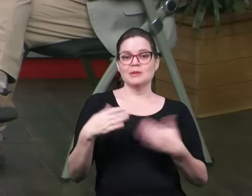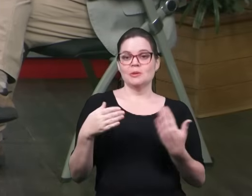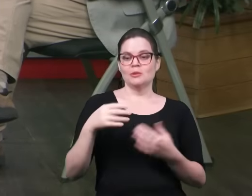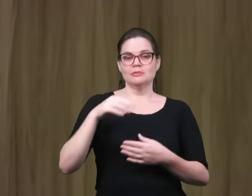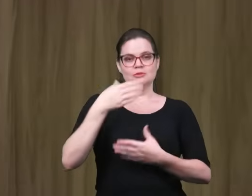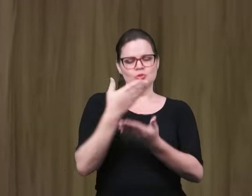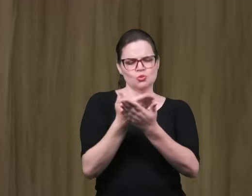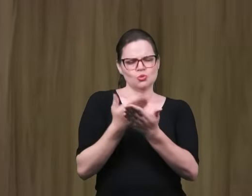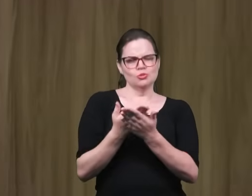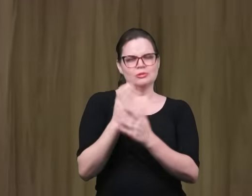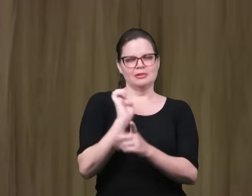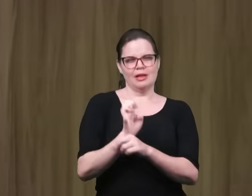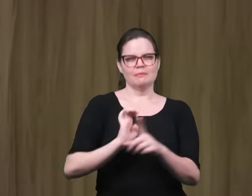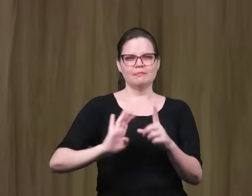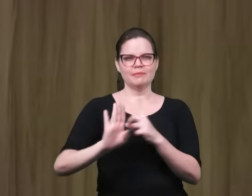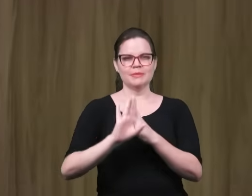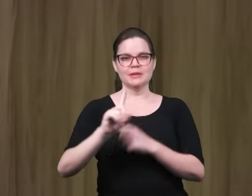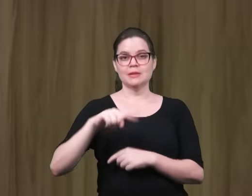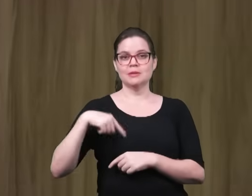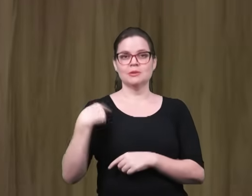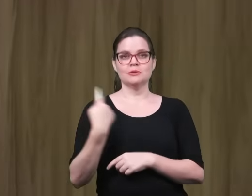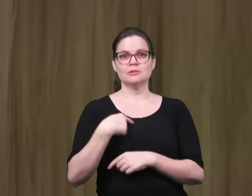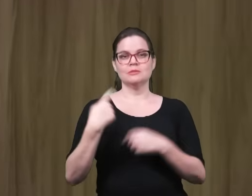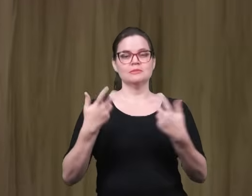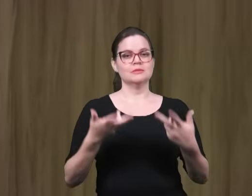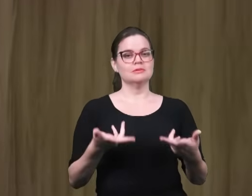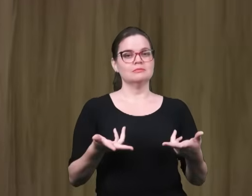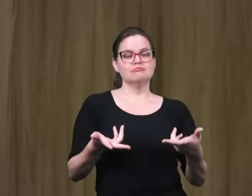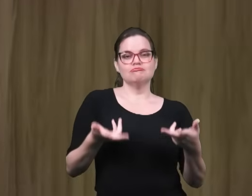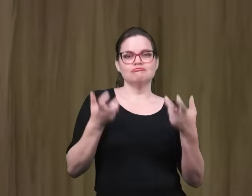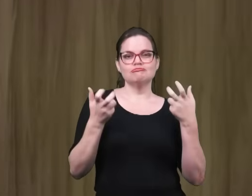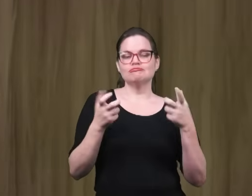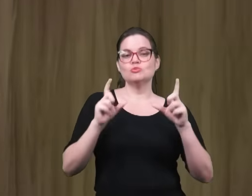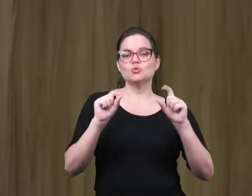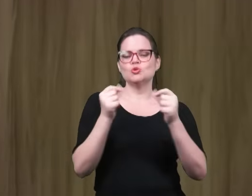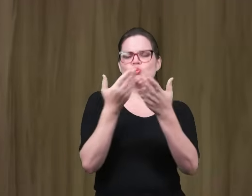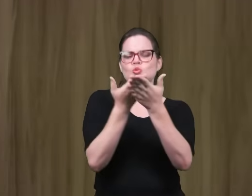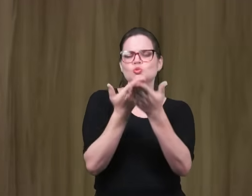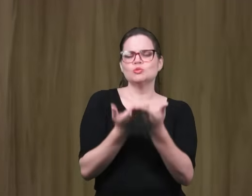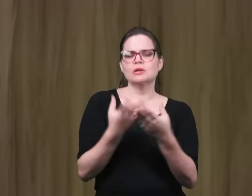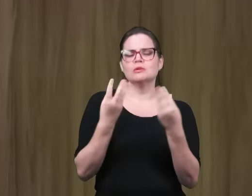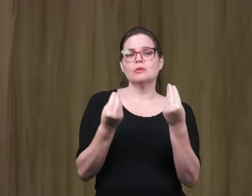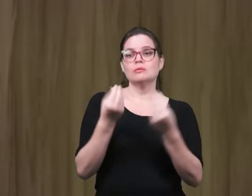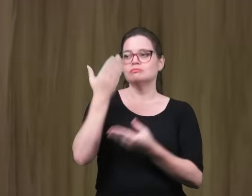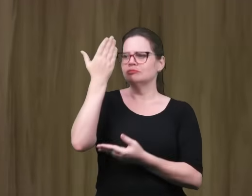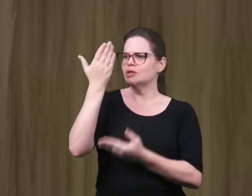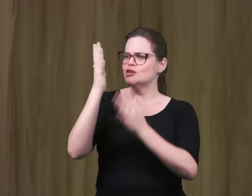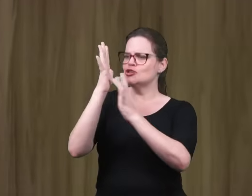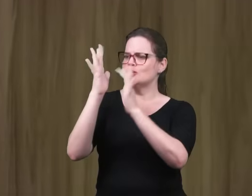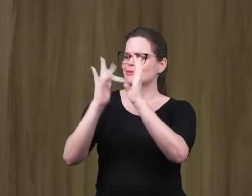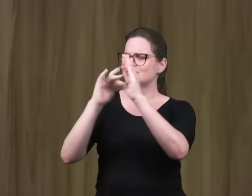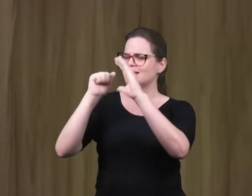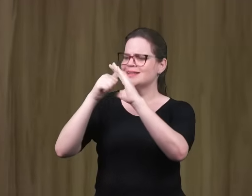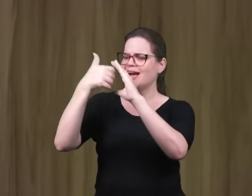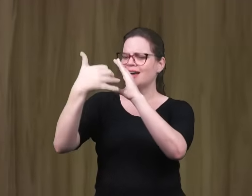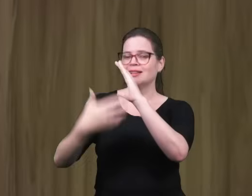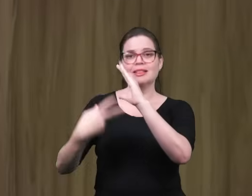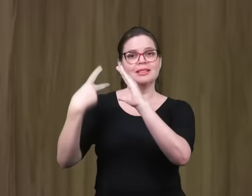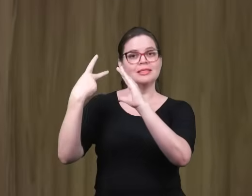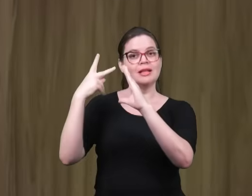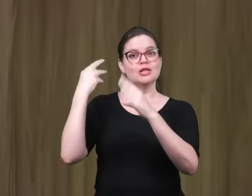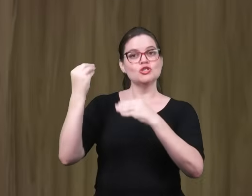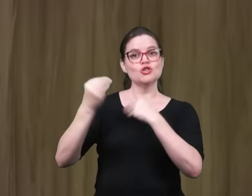dominicais, porque a gente está vendo o Senhor Jesus e as maneiras como Ele se revela, as maneiras